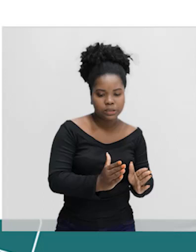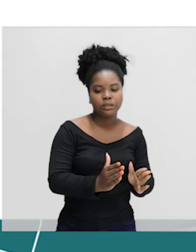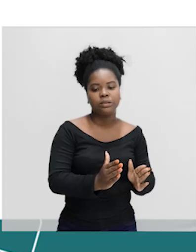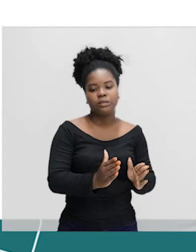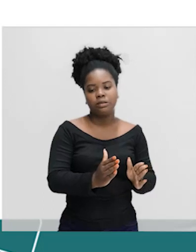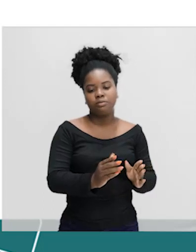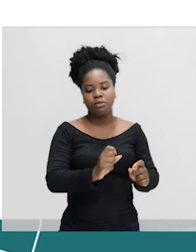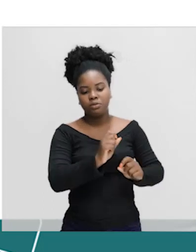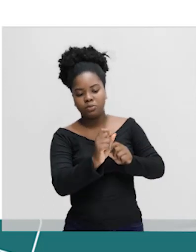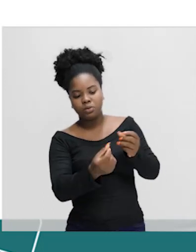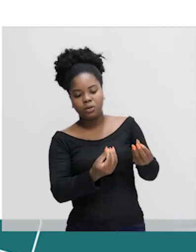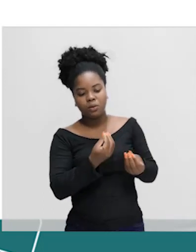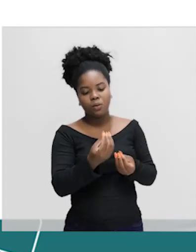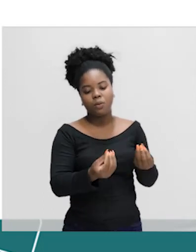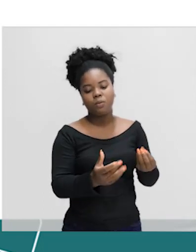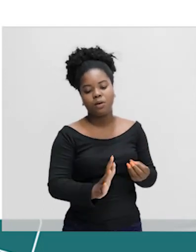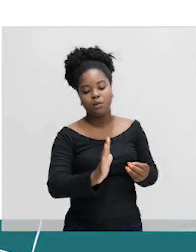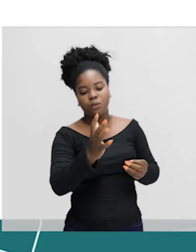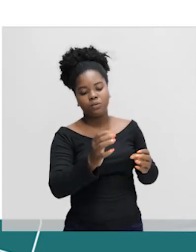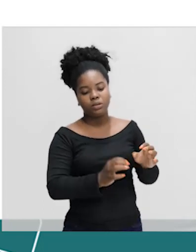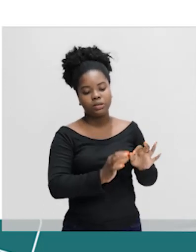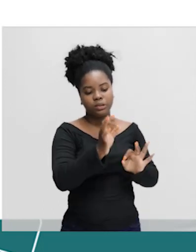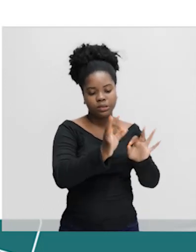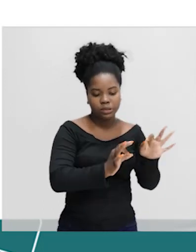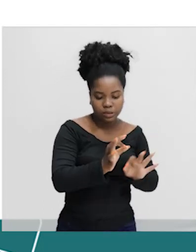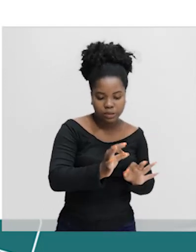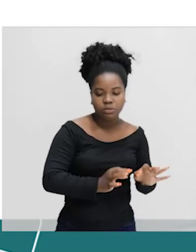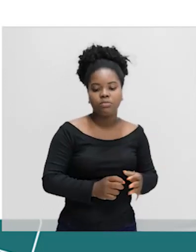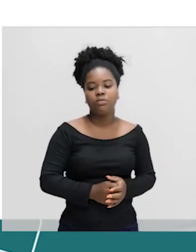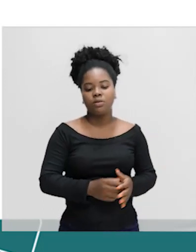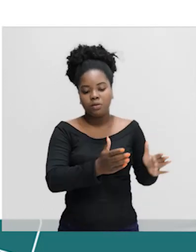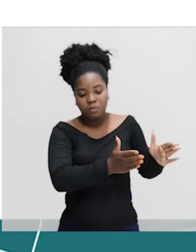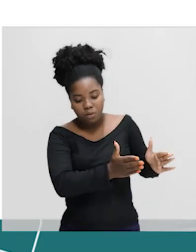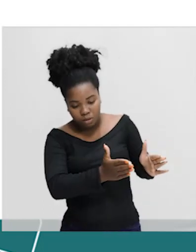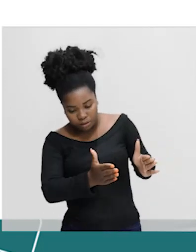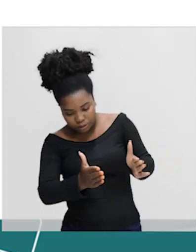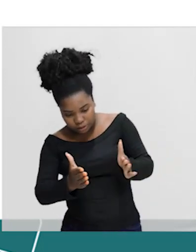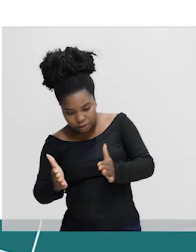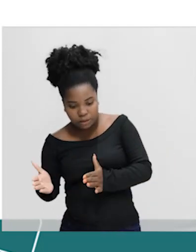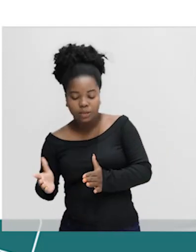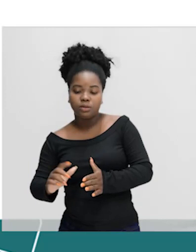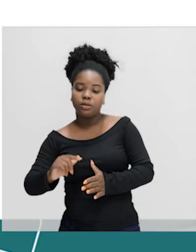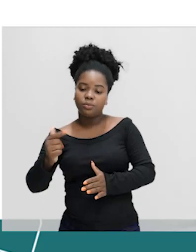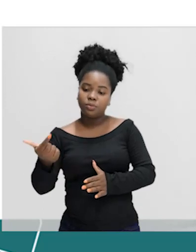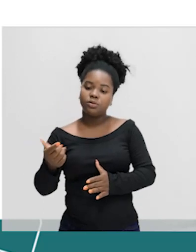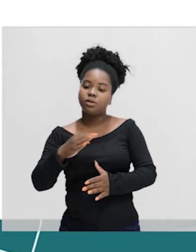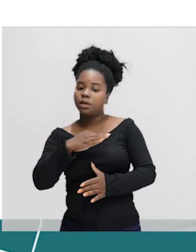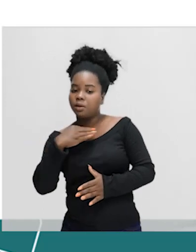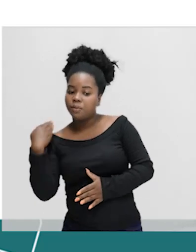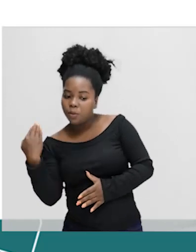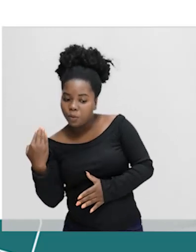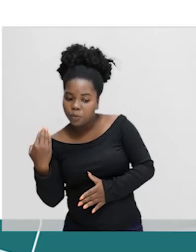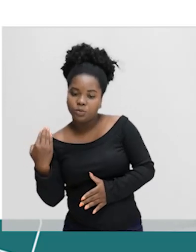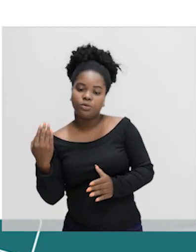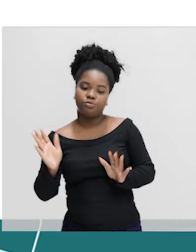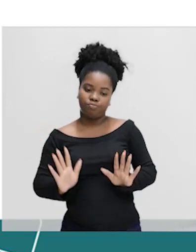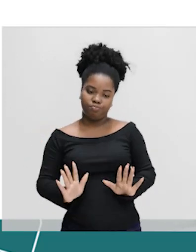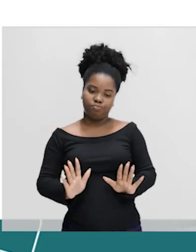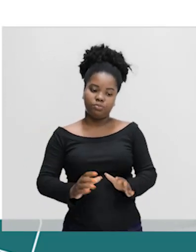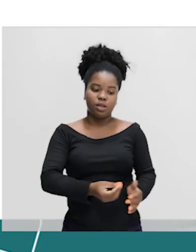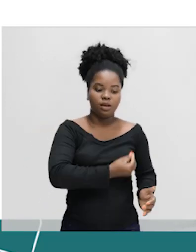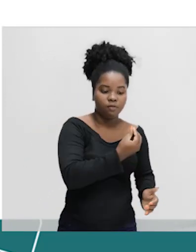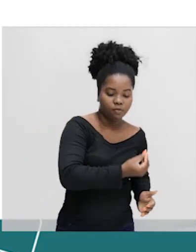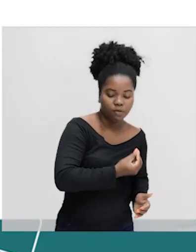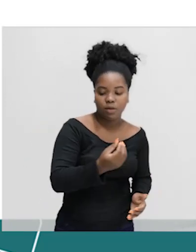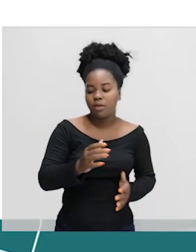momento que foi formado, tem um ciclo e depois tem o desaparecimento, tem a morte, a aniquilação, tá